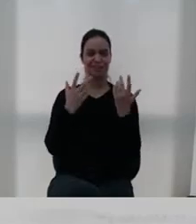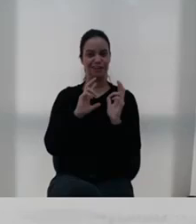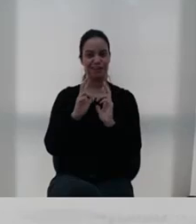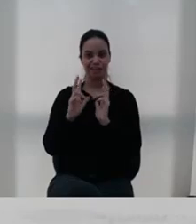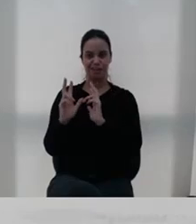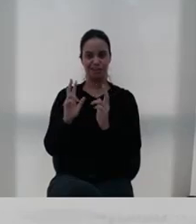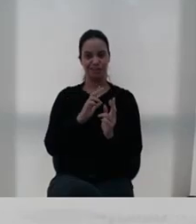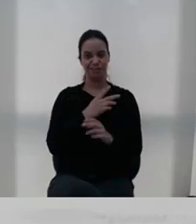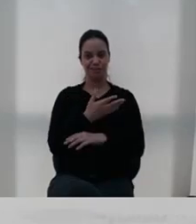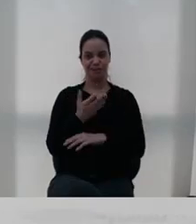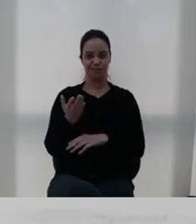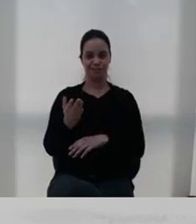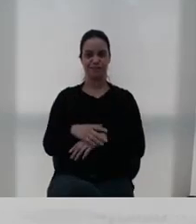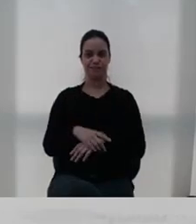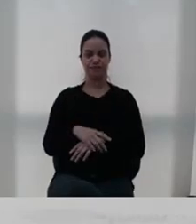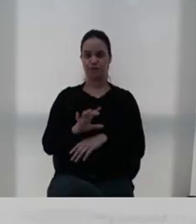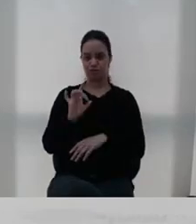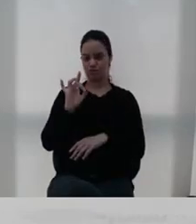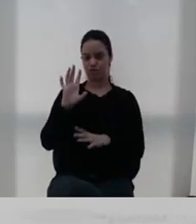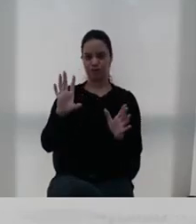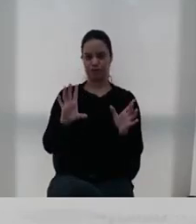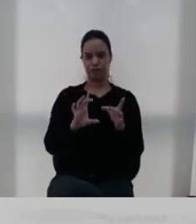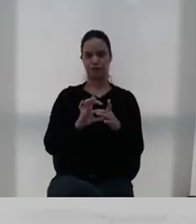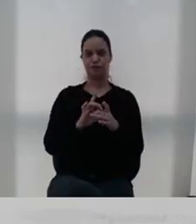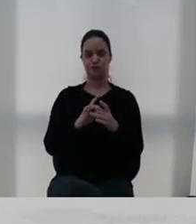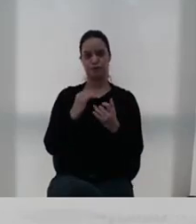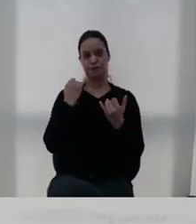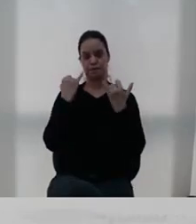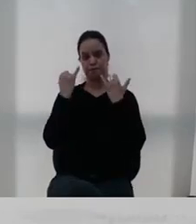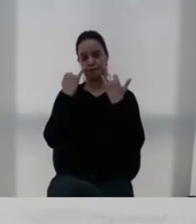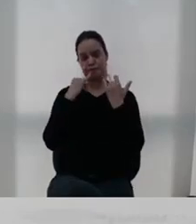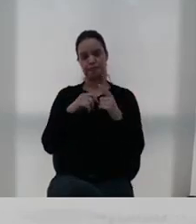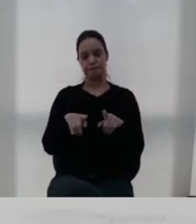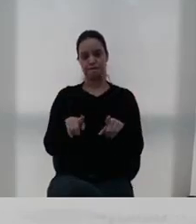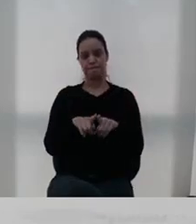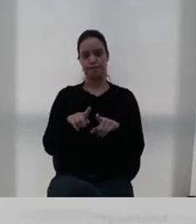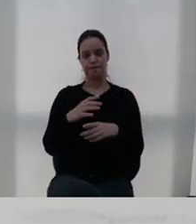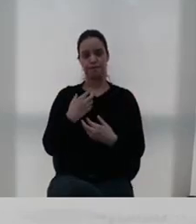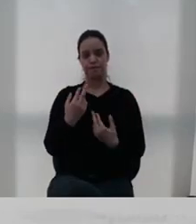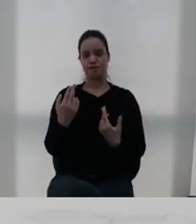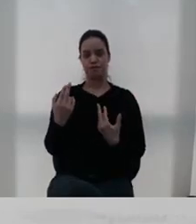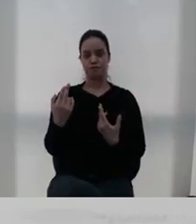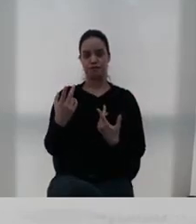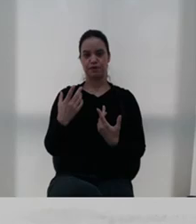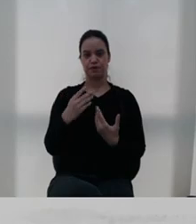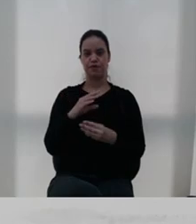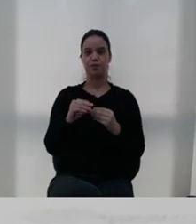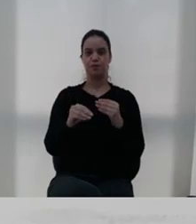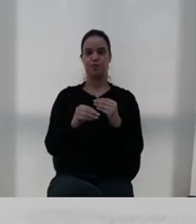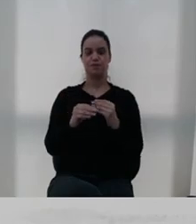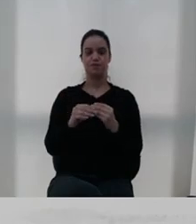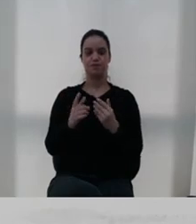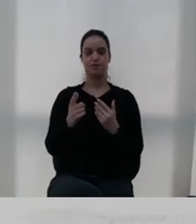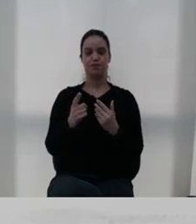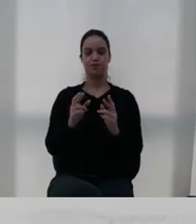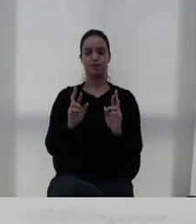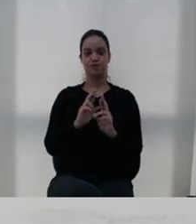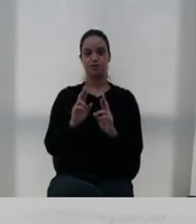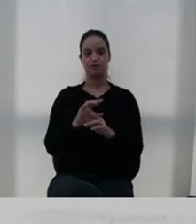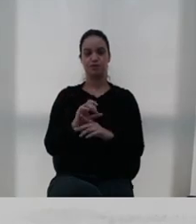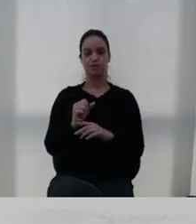Então, queria pegar o gancho, a manifestação de Vossa Excelência e também, da mesma forma, aderir a ela. E, com relação